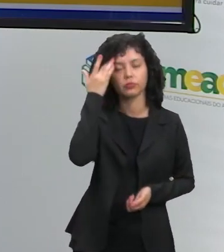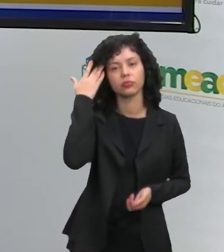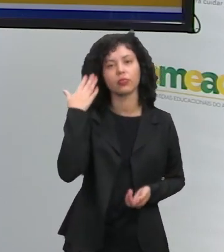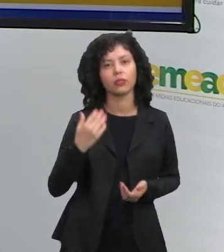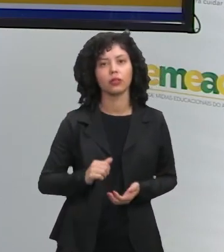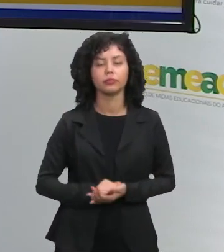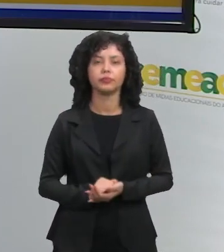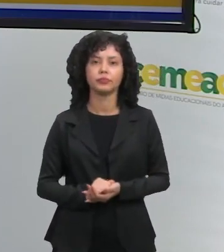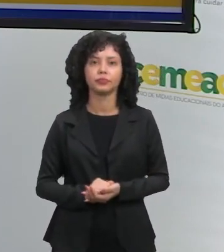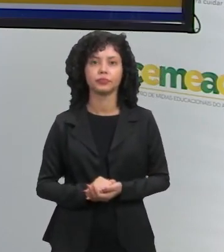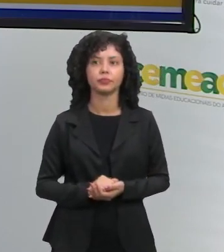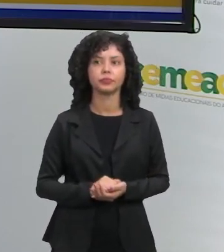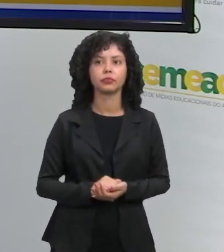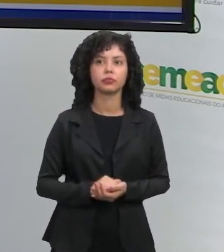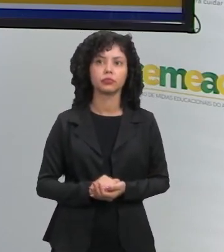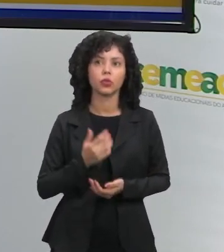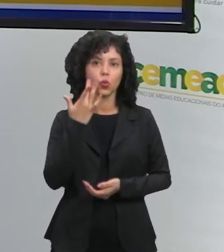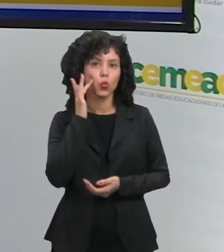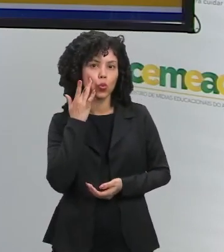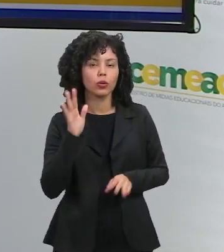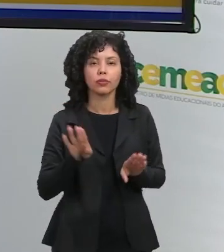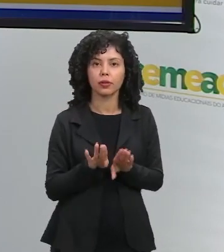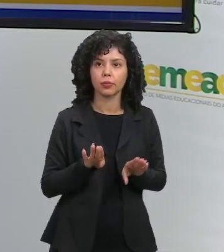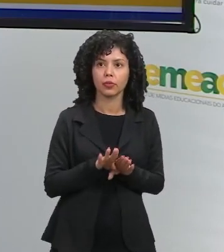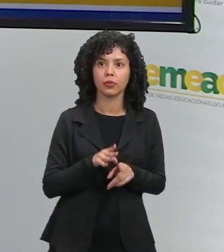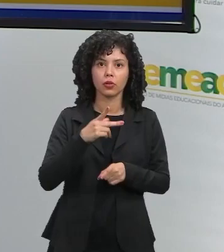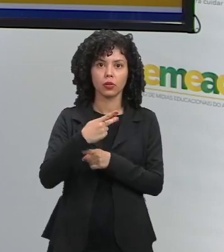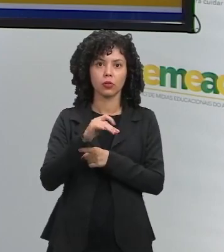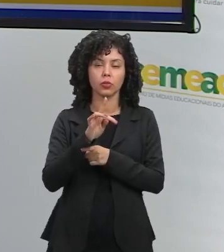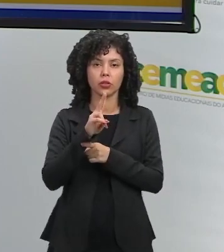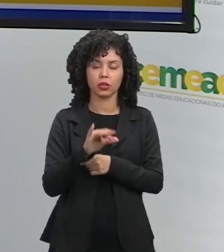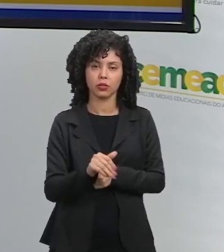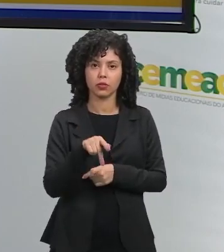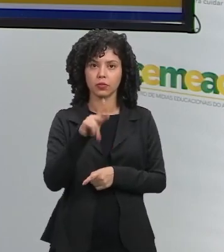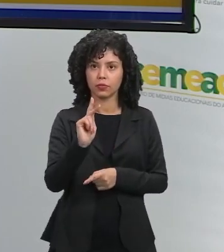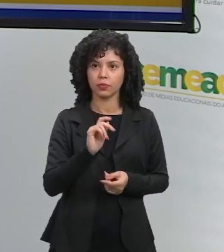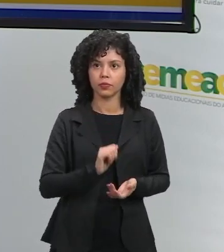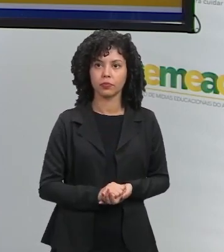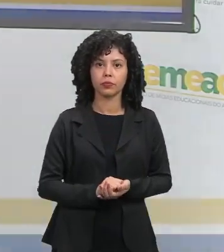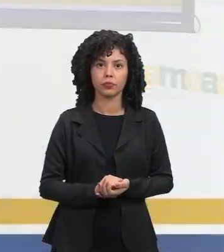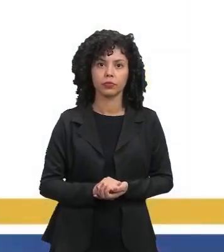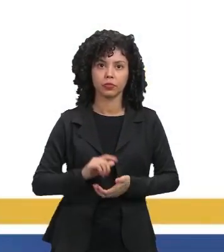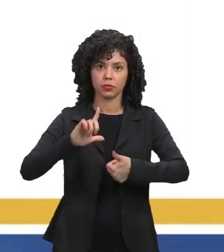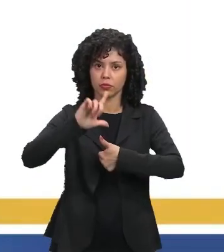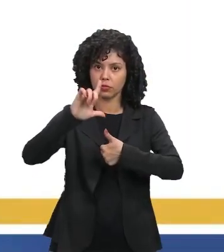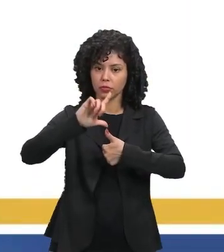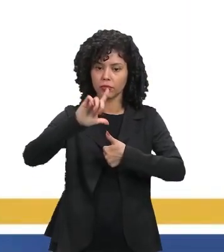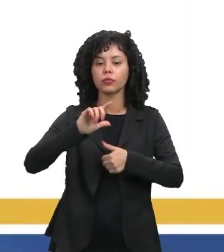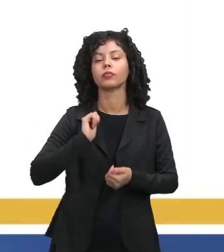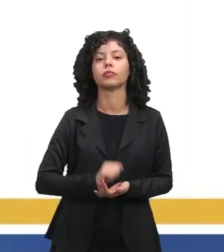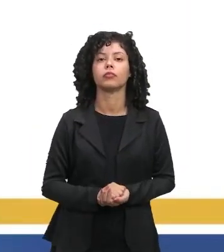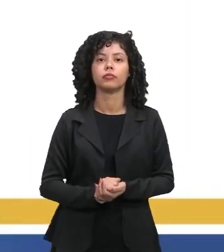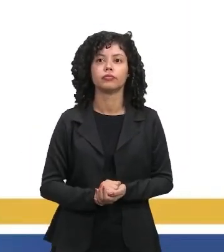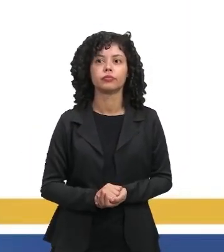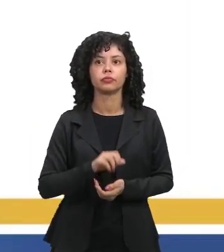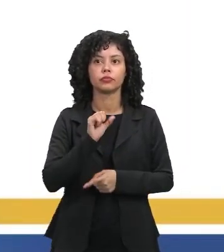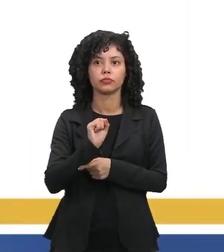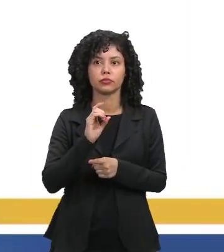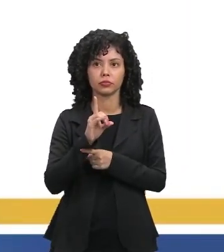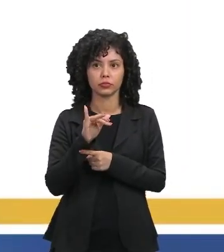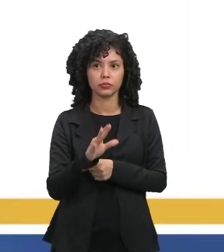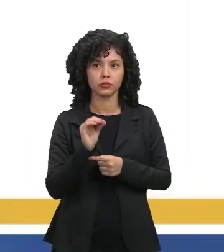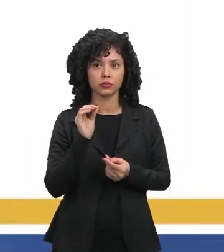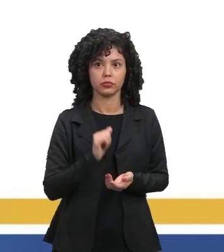bate. Que mais? Potássio, por aí vai, é porque vem do latim. Então, o sódio, ele